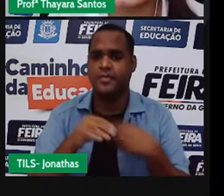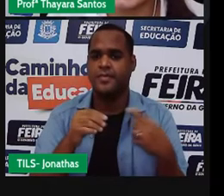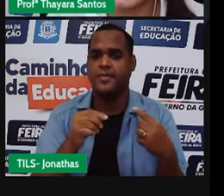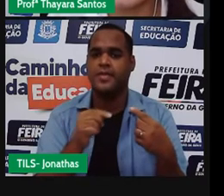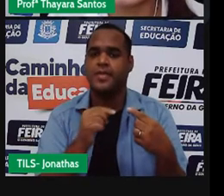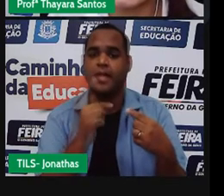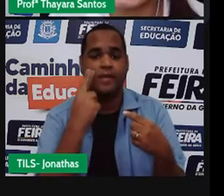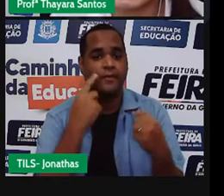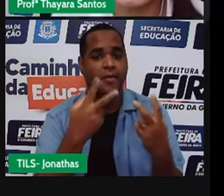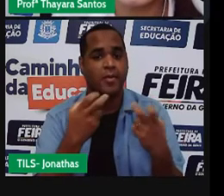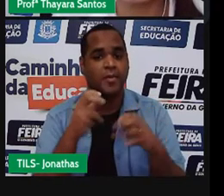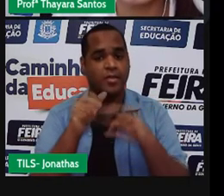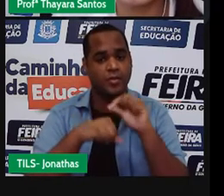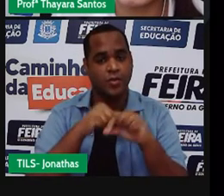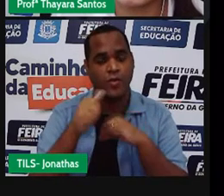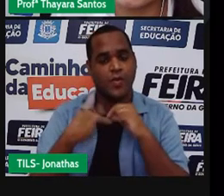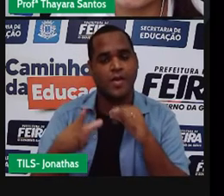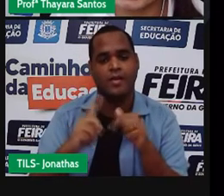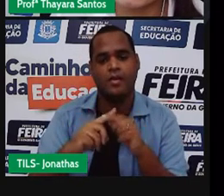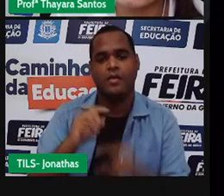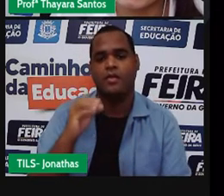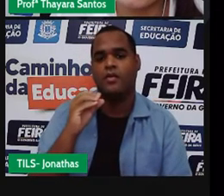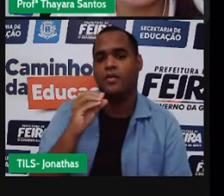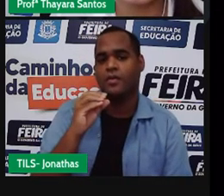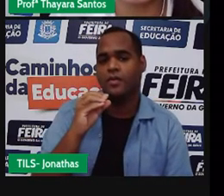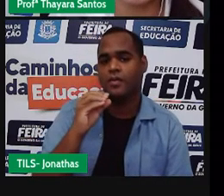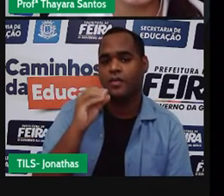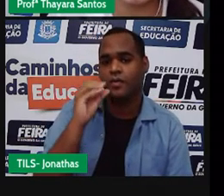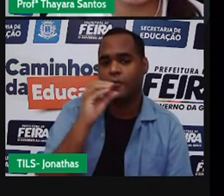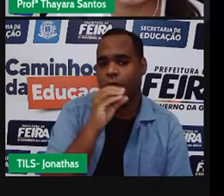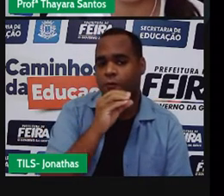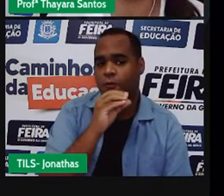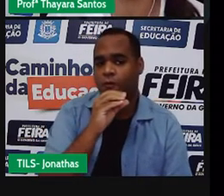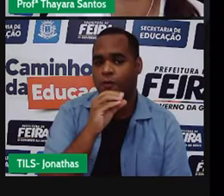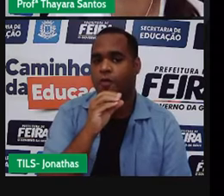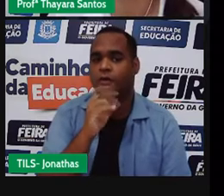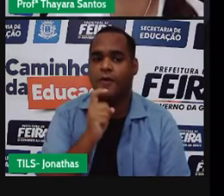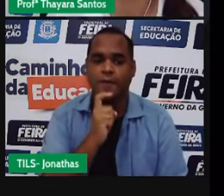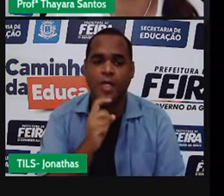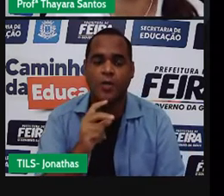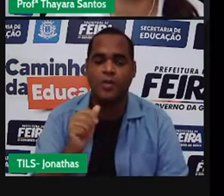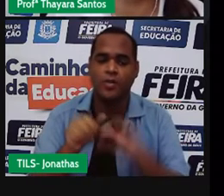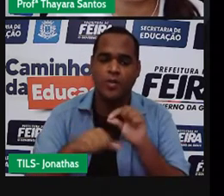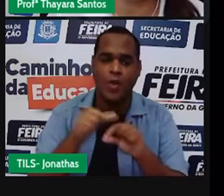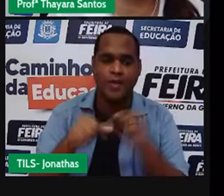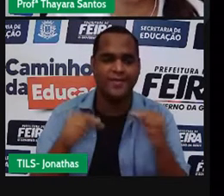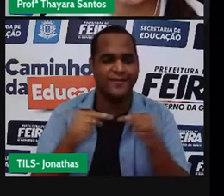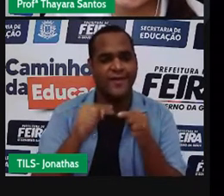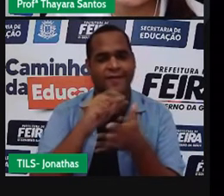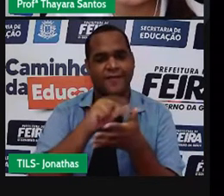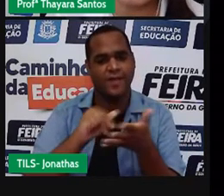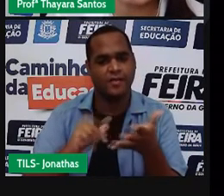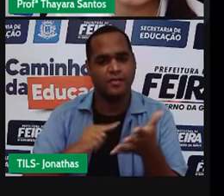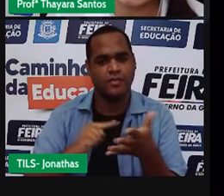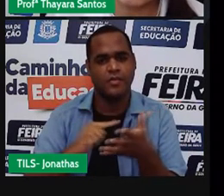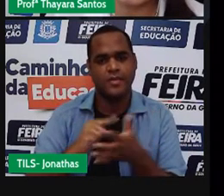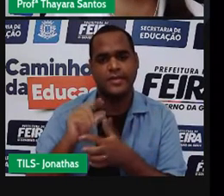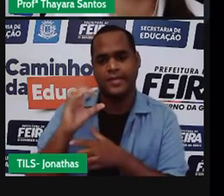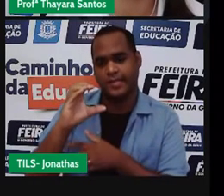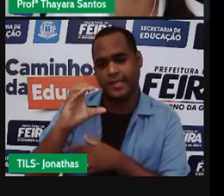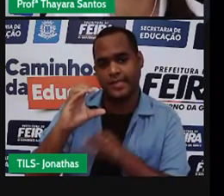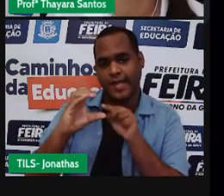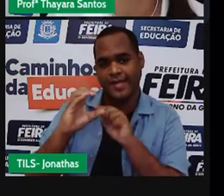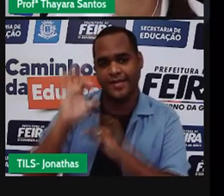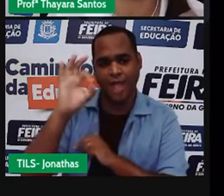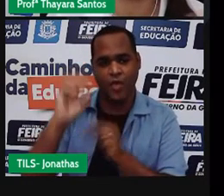a gente consegue alterar a temperatura porque a temperatura ela pode ser medida em várias unidades mas